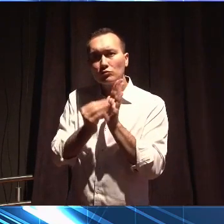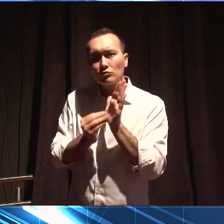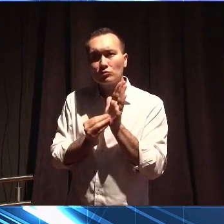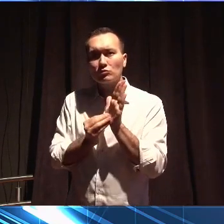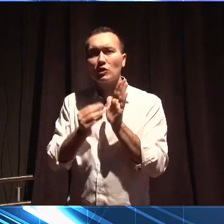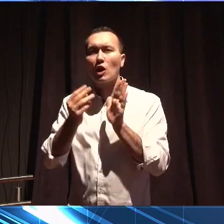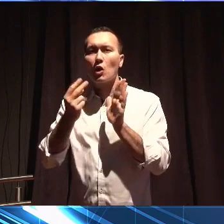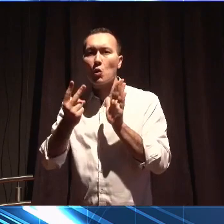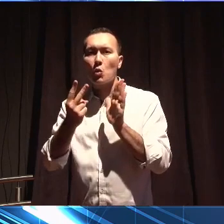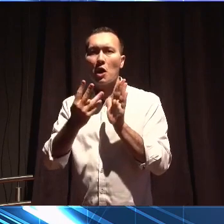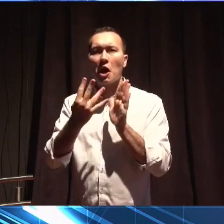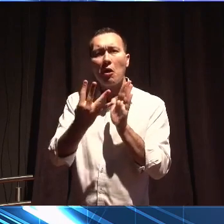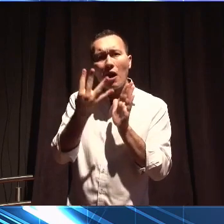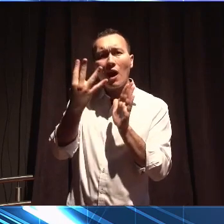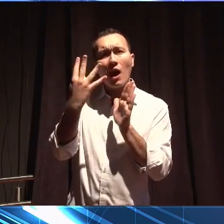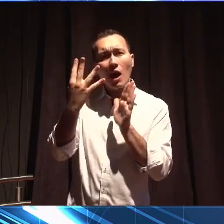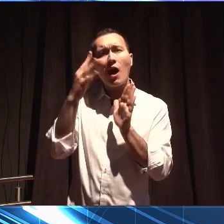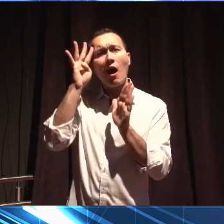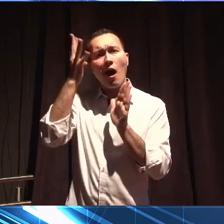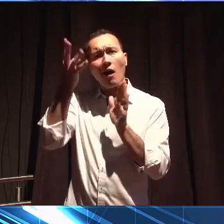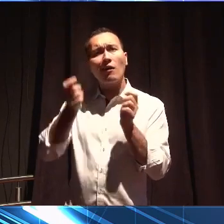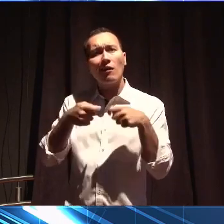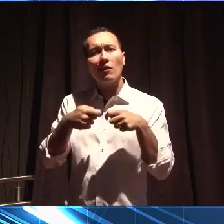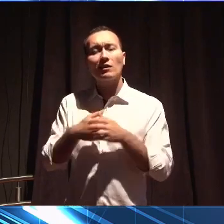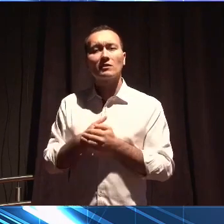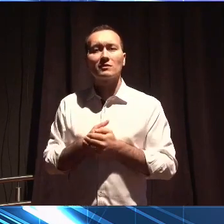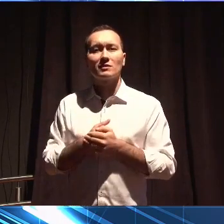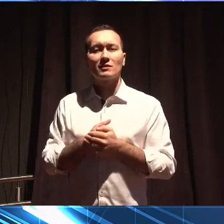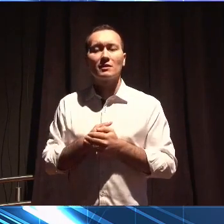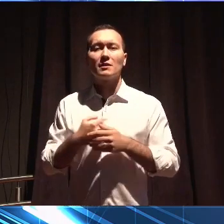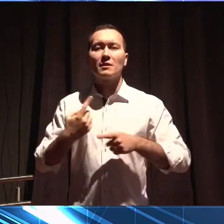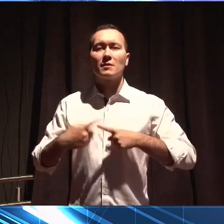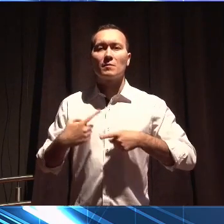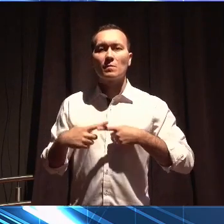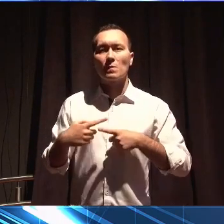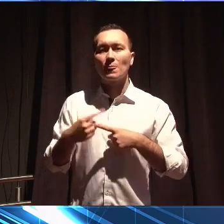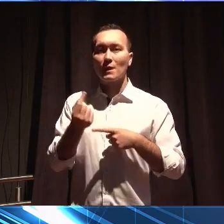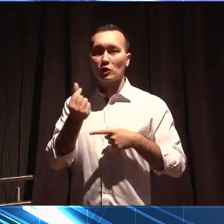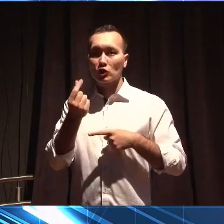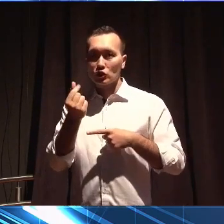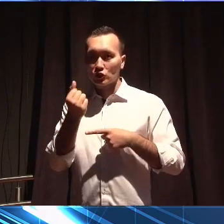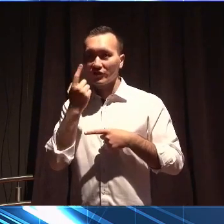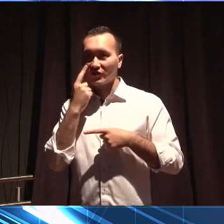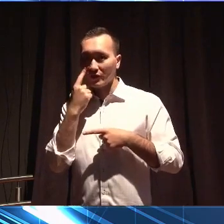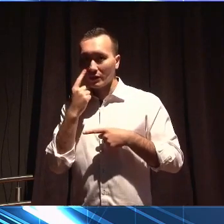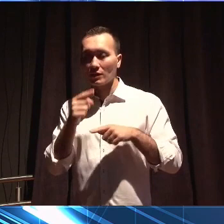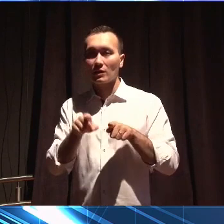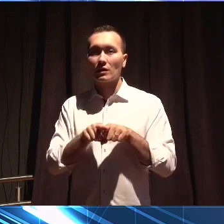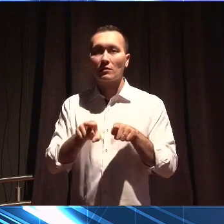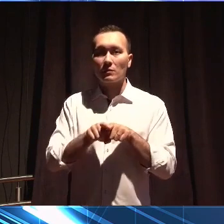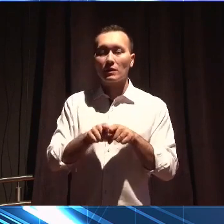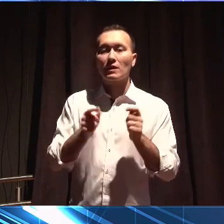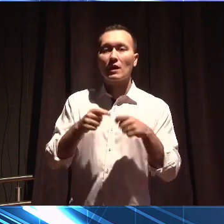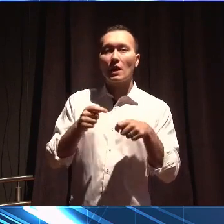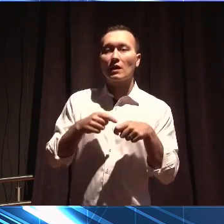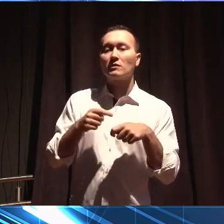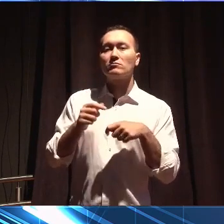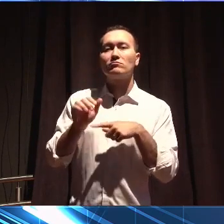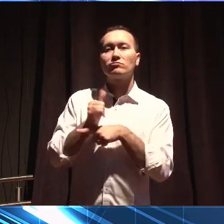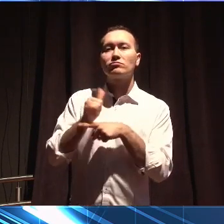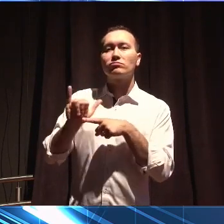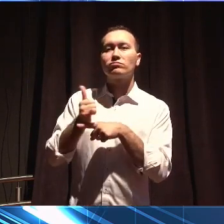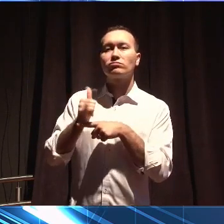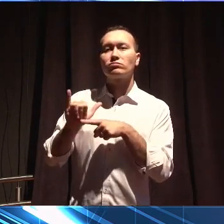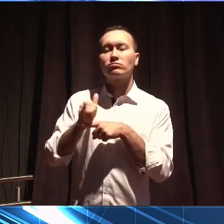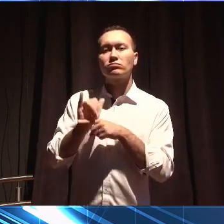coisas, isso ajuda a gente a ter um norte de qual escolher, né, tendo em vista o valor e o que resolve, né, de negócio. Que